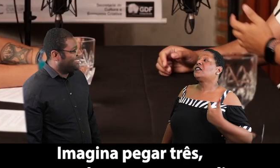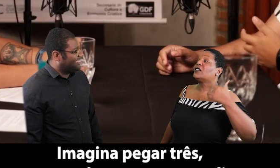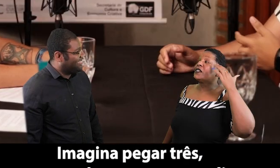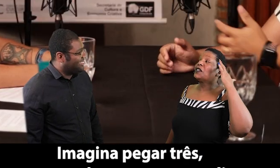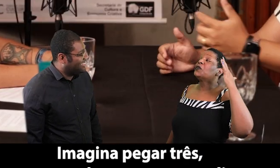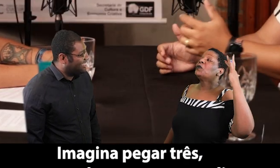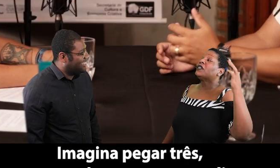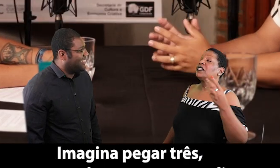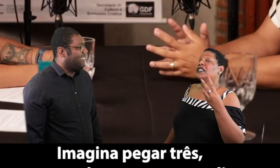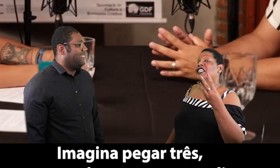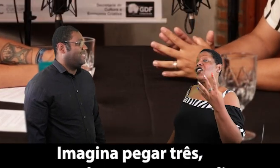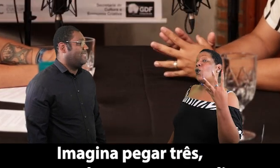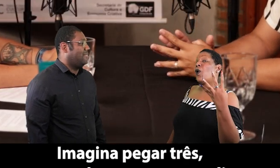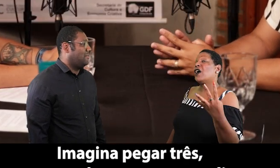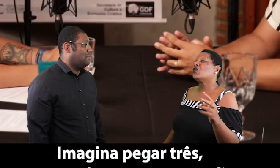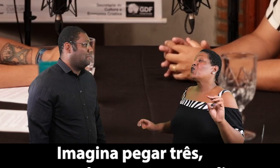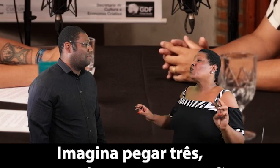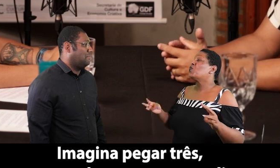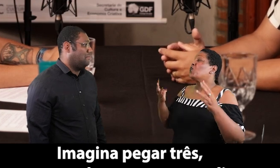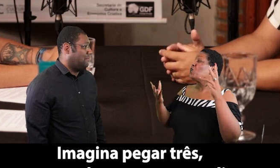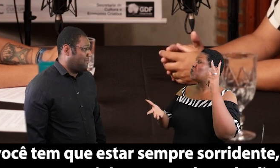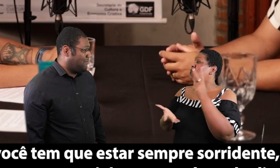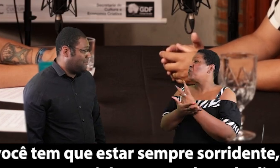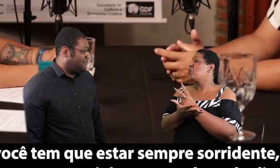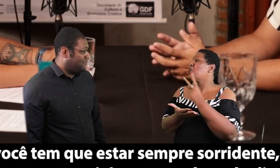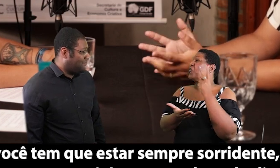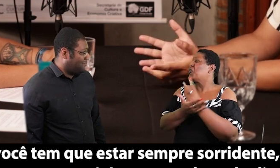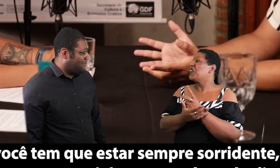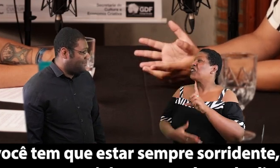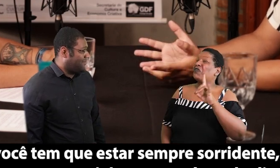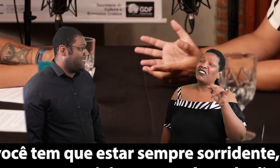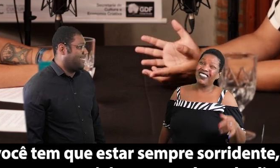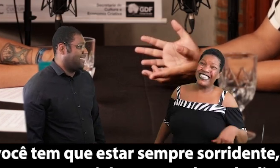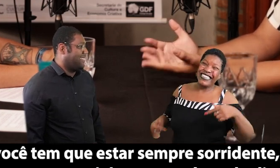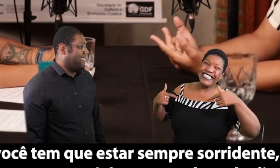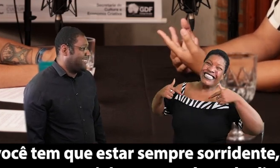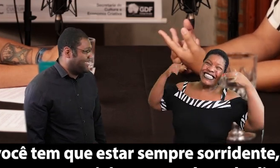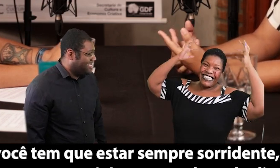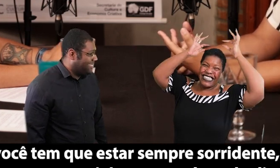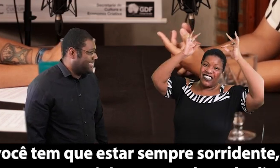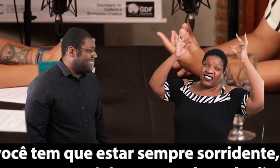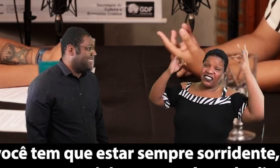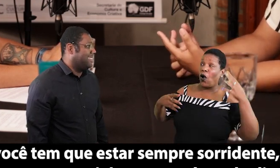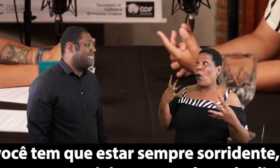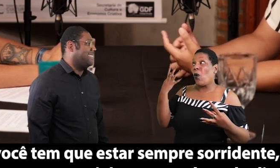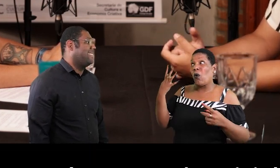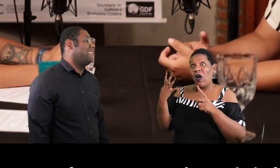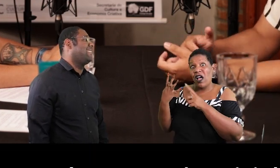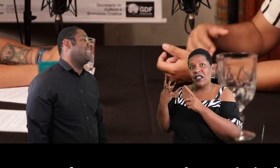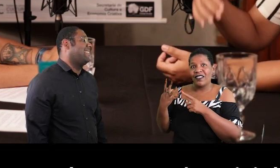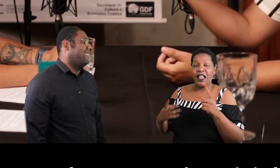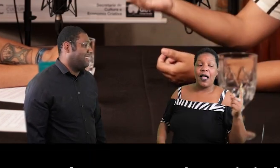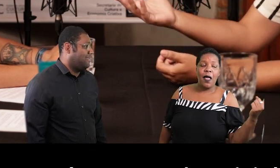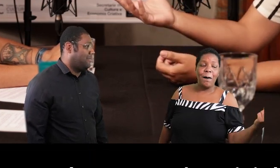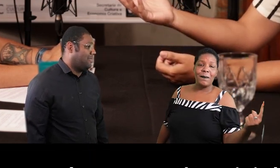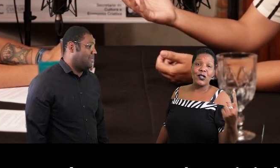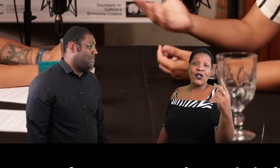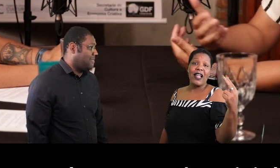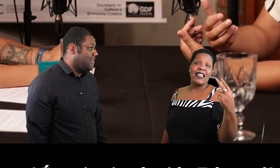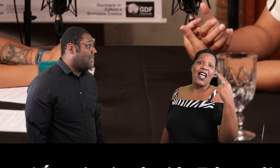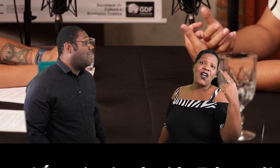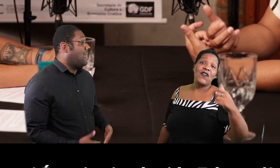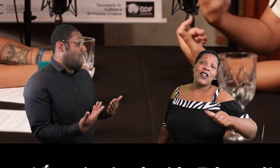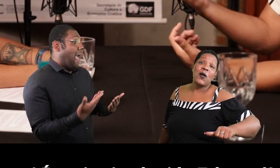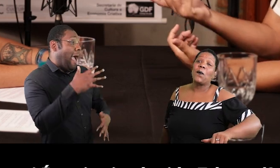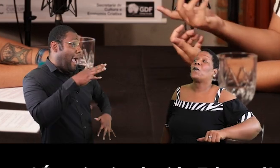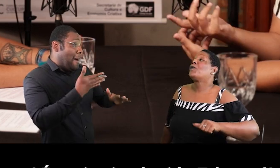Imagina, pegar 3, 4 shows no mesmo dia e você tem que estar sempre sorridente, porque pra você é o 4º show do dia, mas pra aquela pessoa que tá te assistindo... É o primeiro